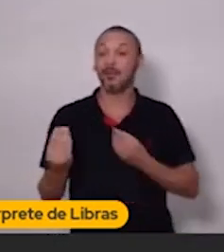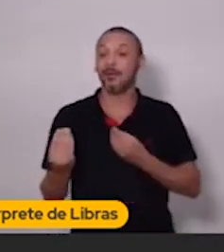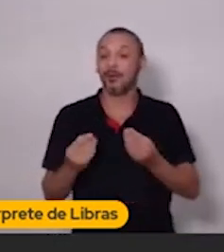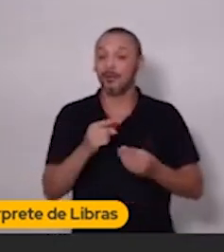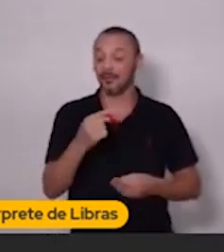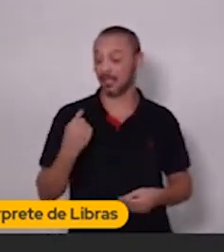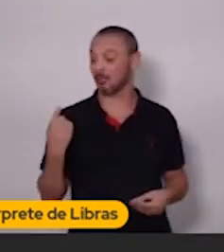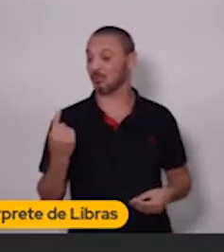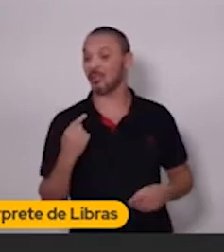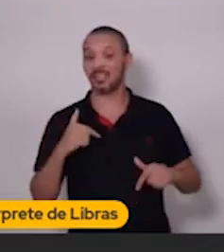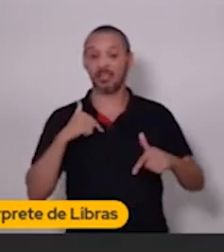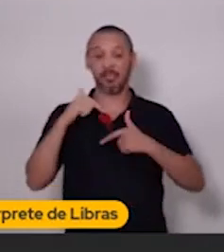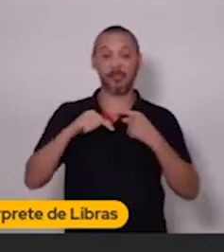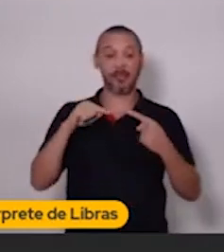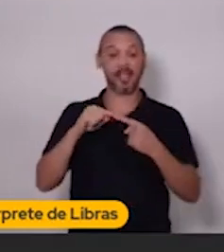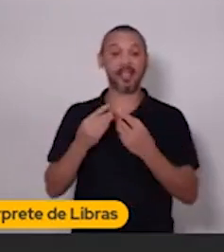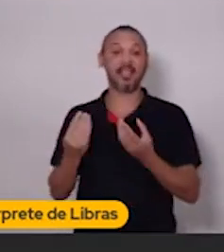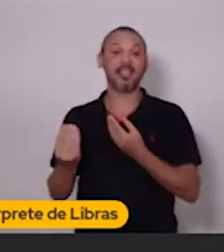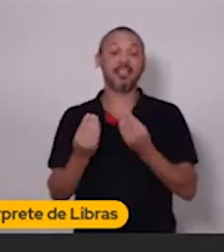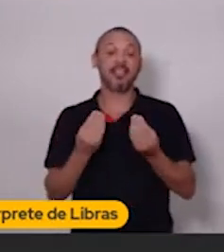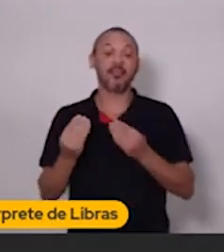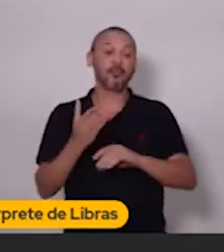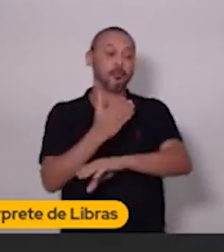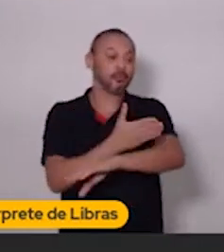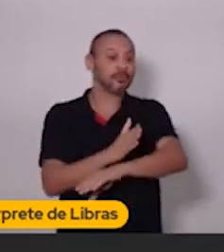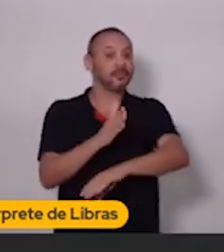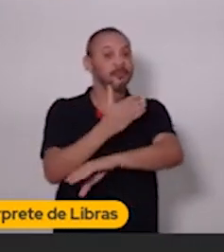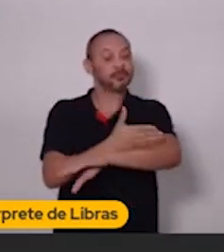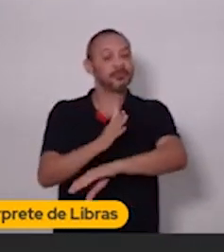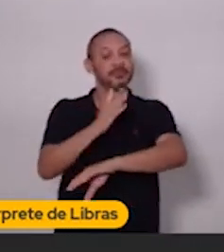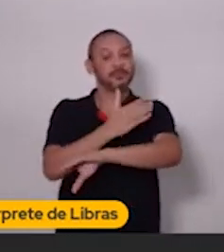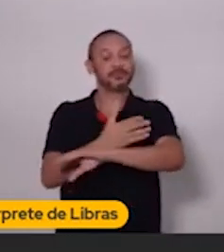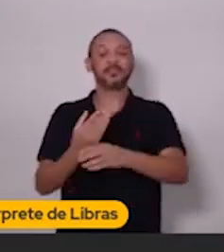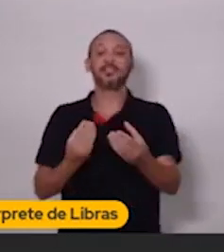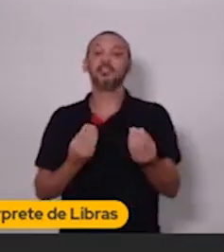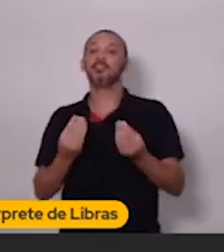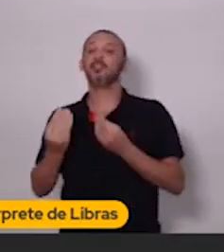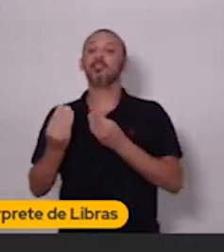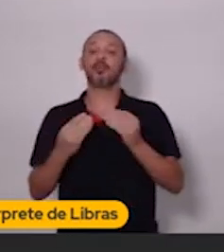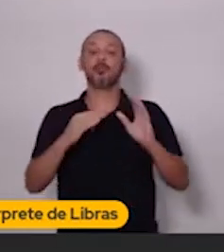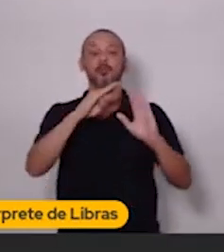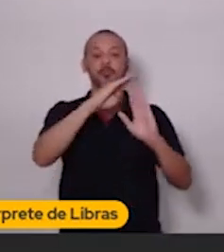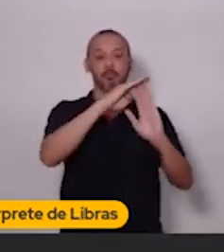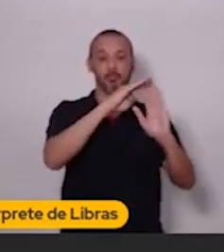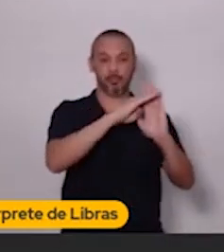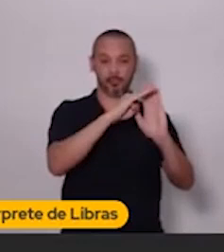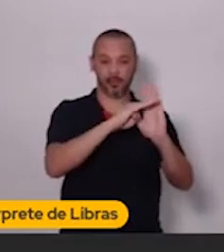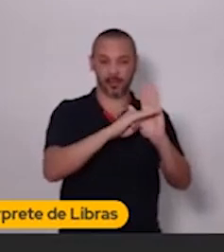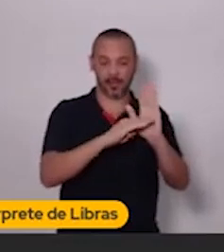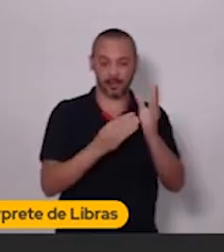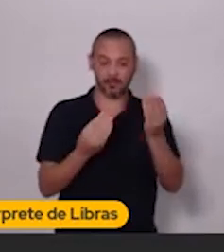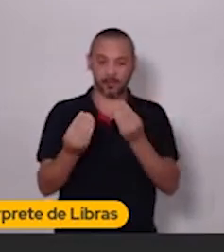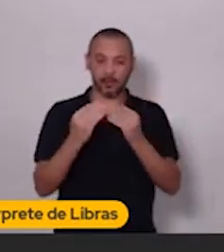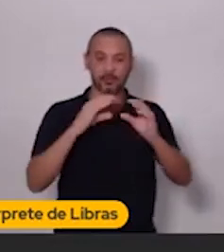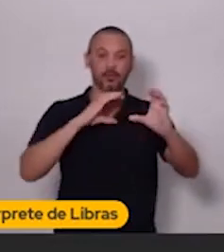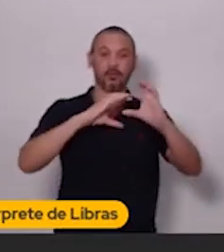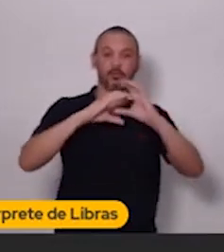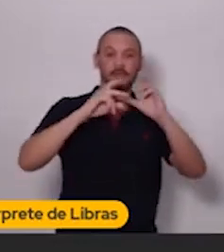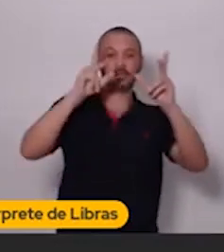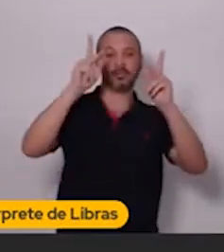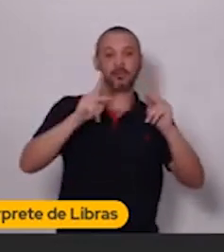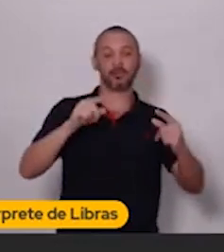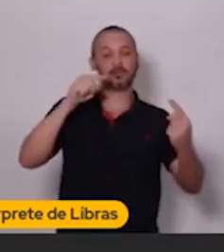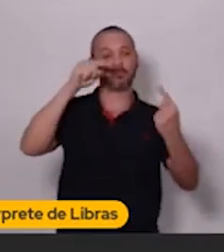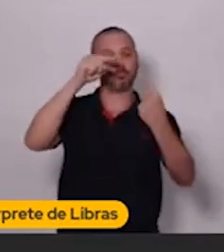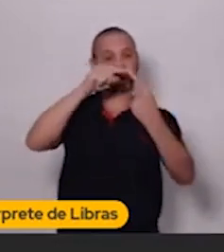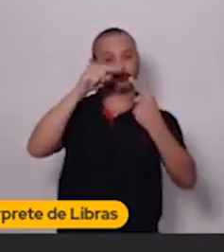trabalhando sozinho? Como é que você vai ensaiar sozinho? Como é que você vai programar todas essas coisas? Como é o processo de comunicação quando você está sozinho, que é uma